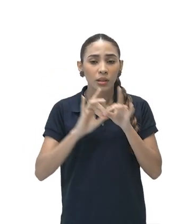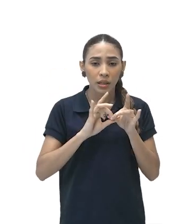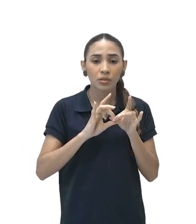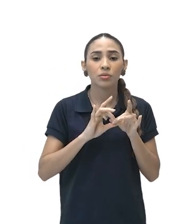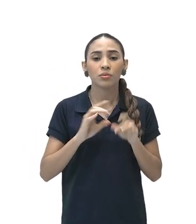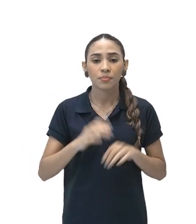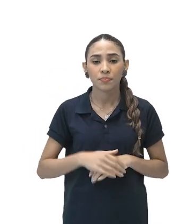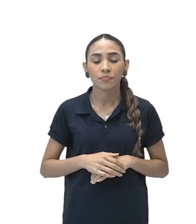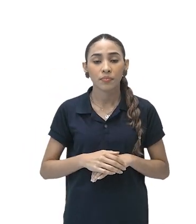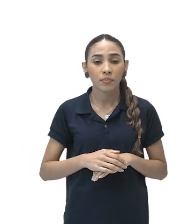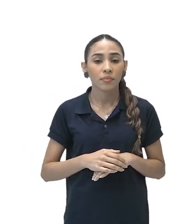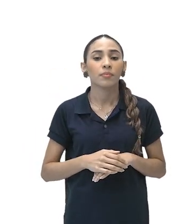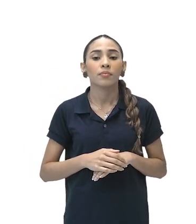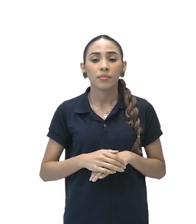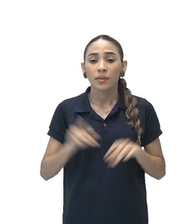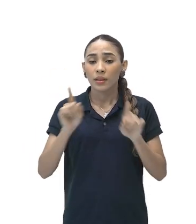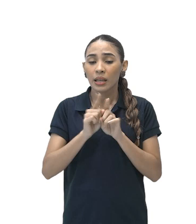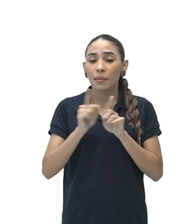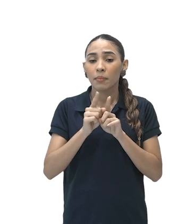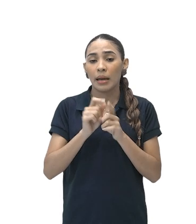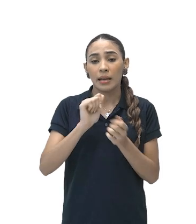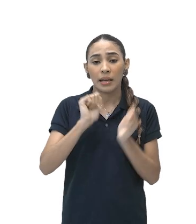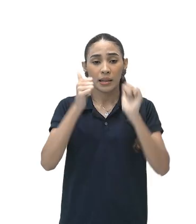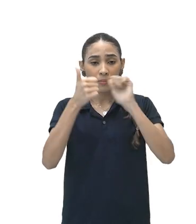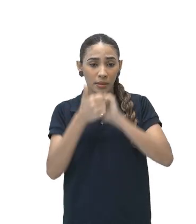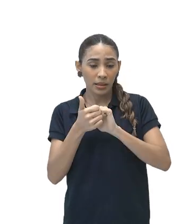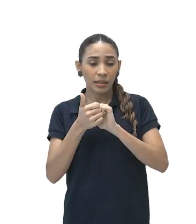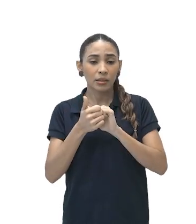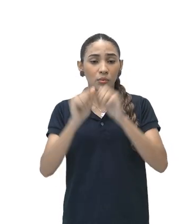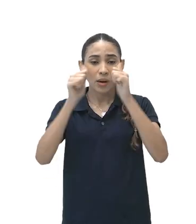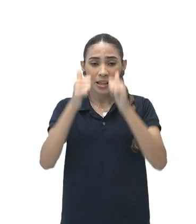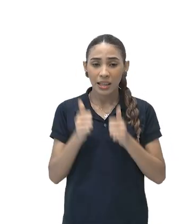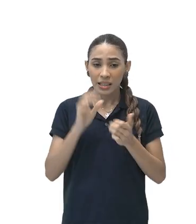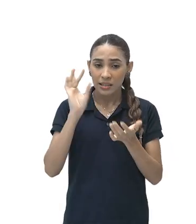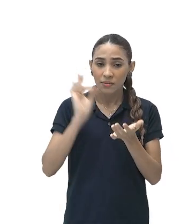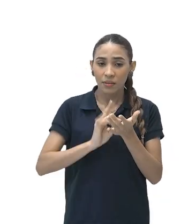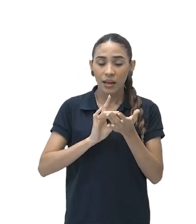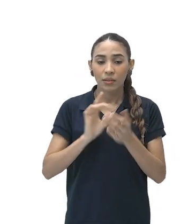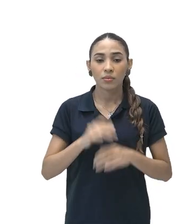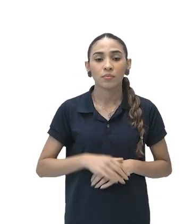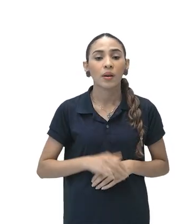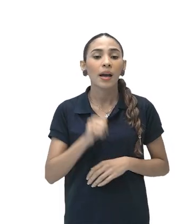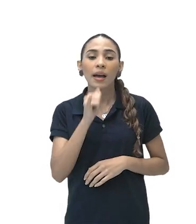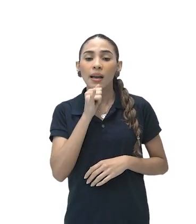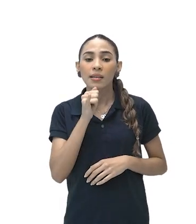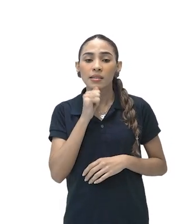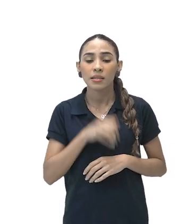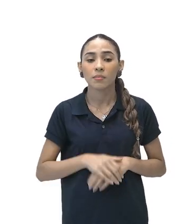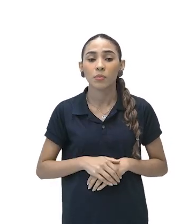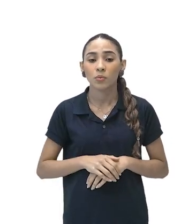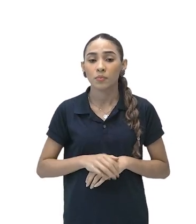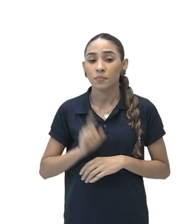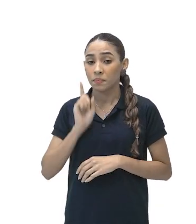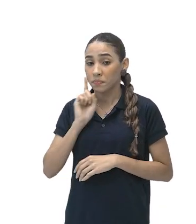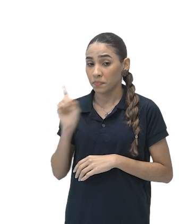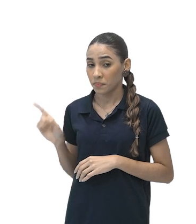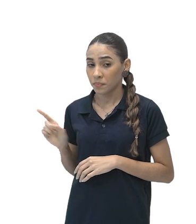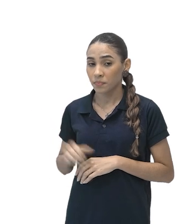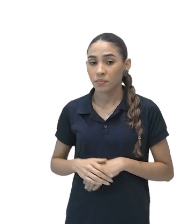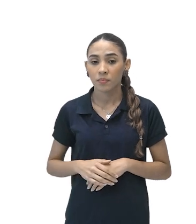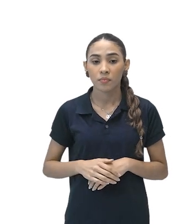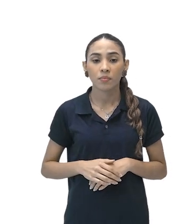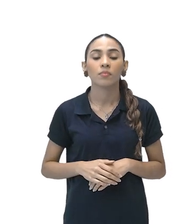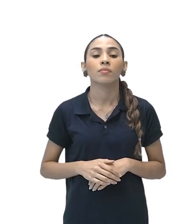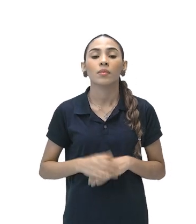do contexto adequado e manipulando a interpretação sobre eles. No caso aí do nosso exemplo,